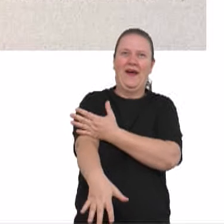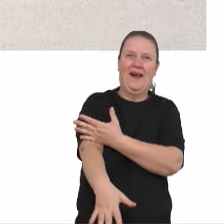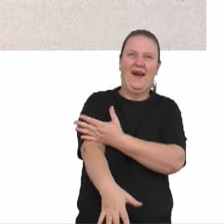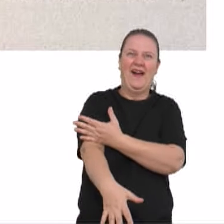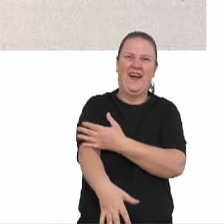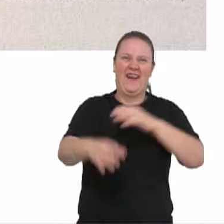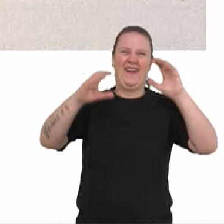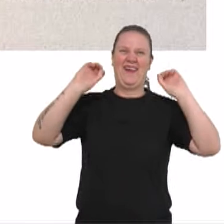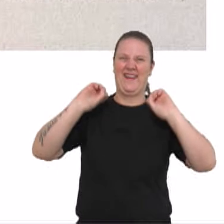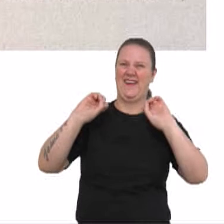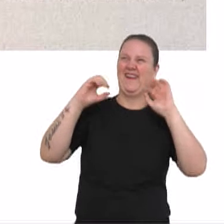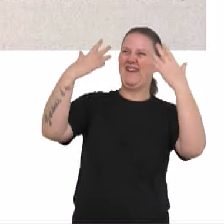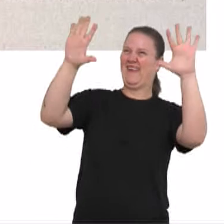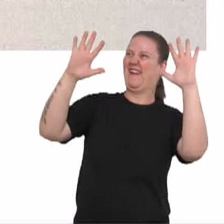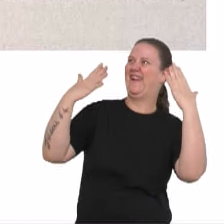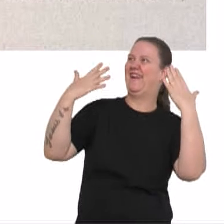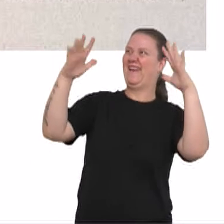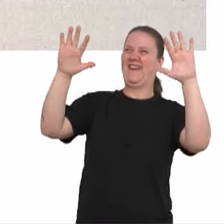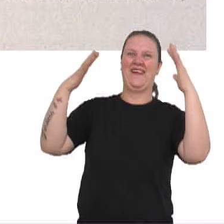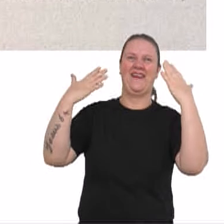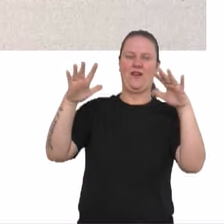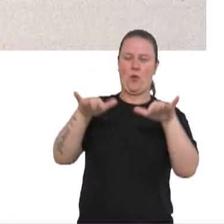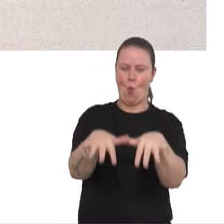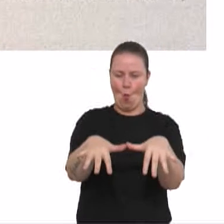Que festa em Itaquera.